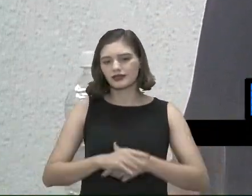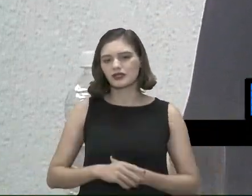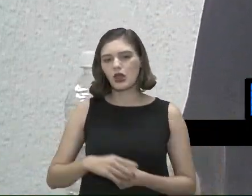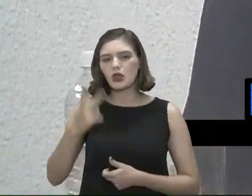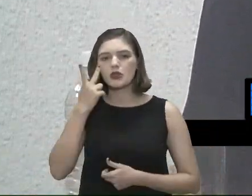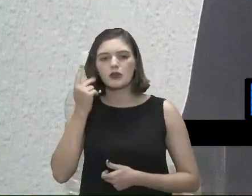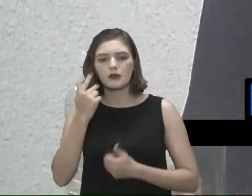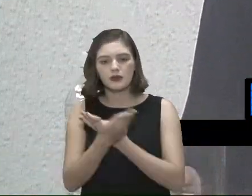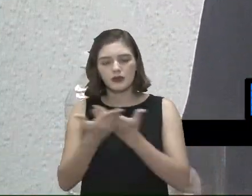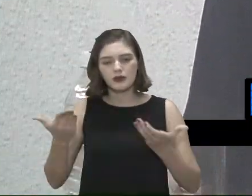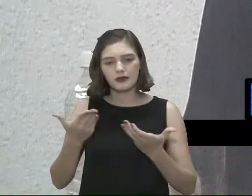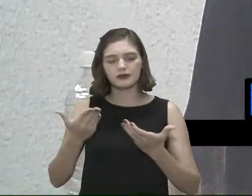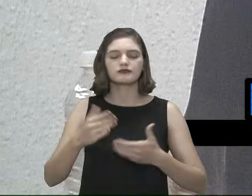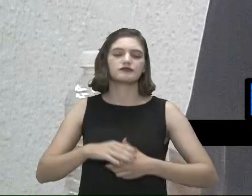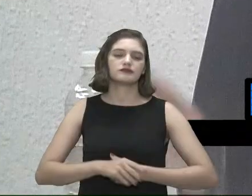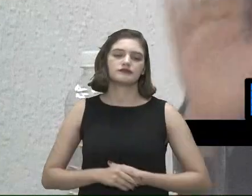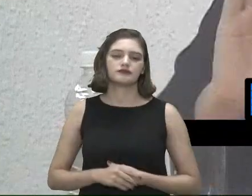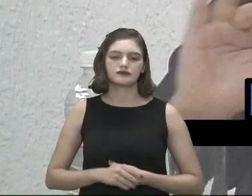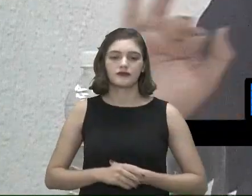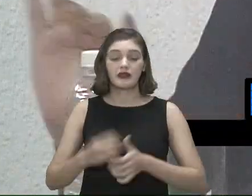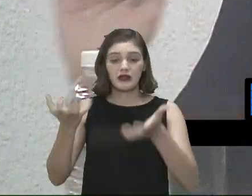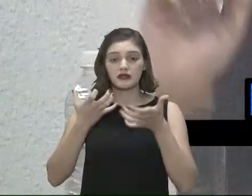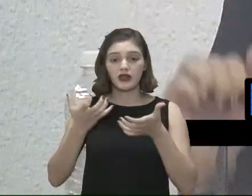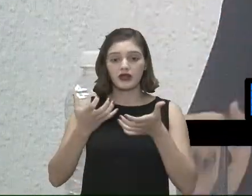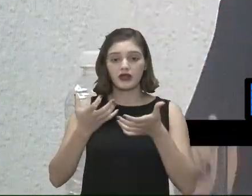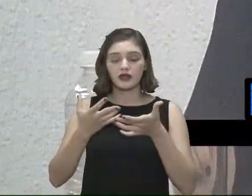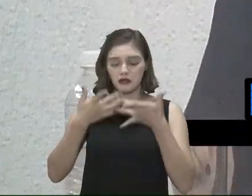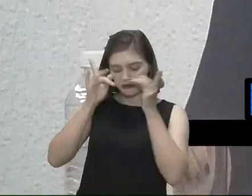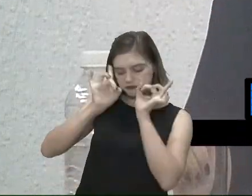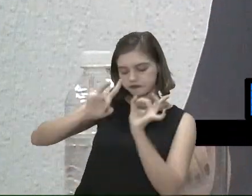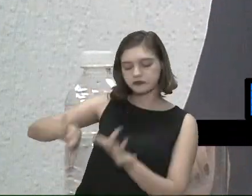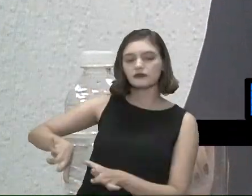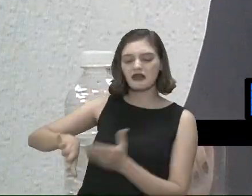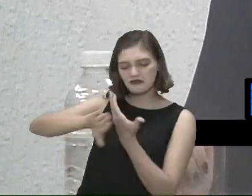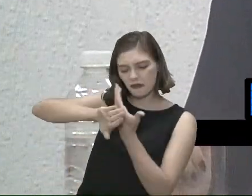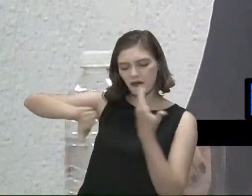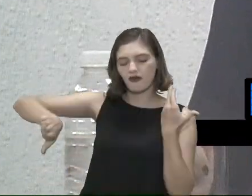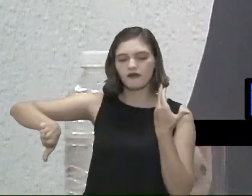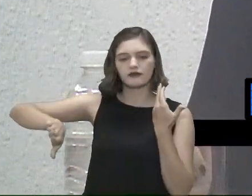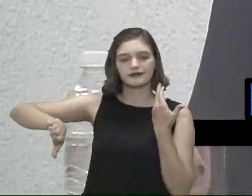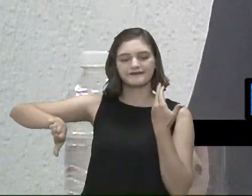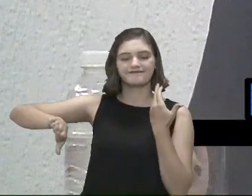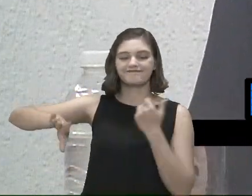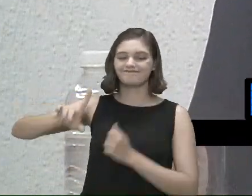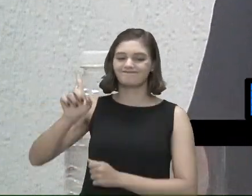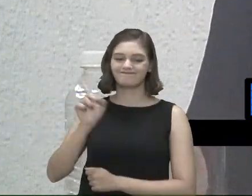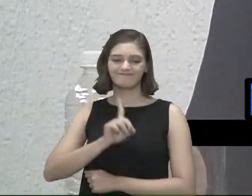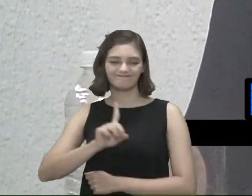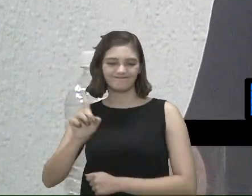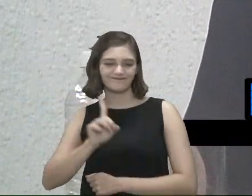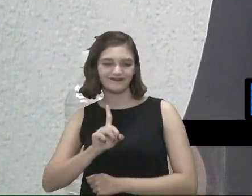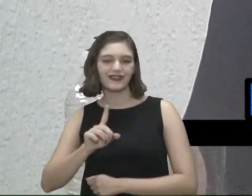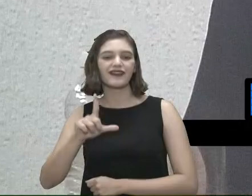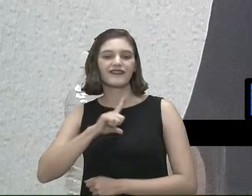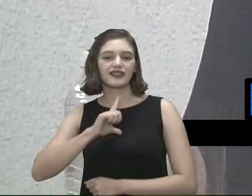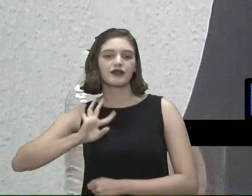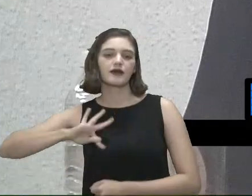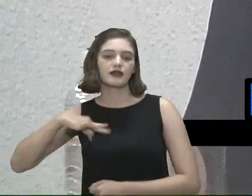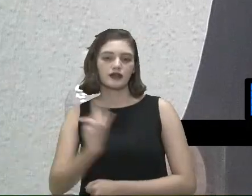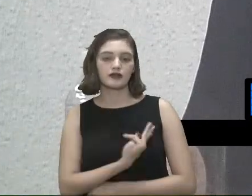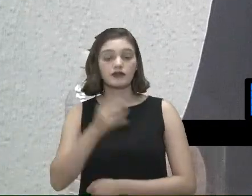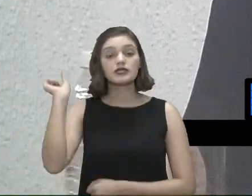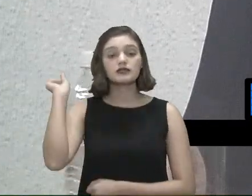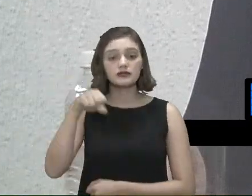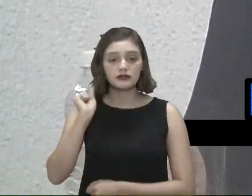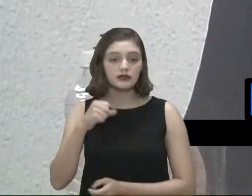que a cisgeneridade está. Querem nos ver sempre à margem. Mas não, vai ter uma travesti, sim,